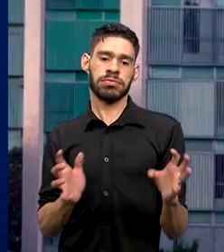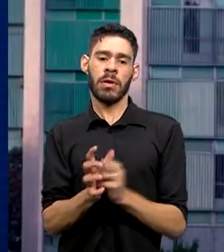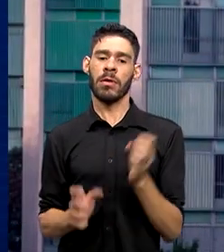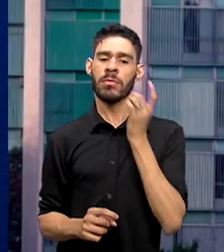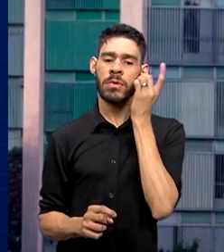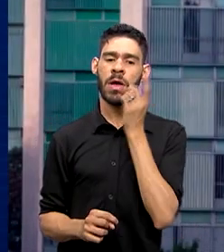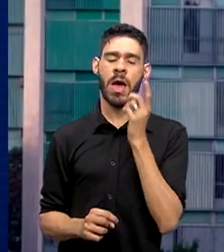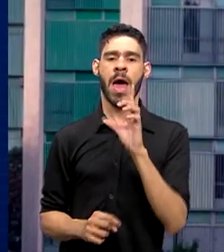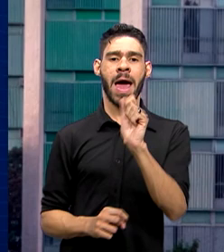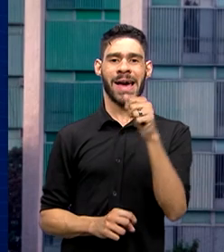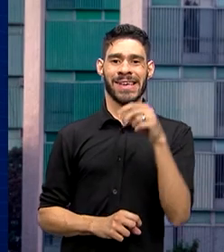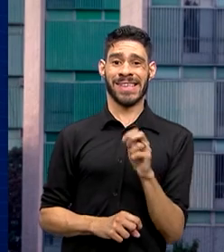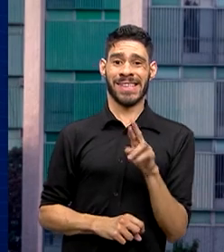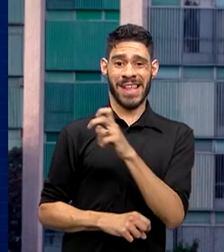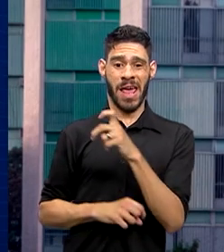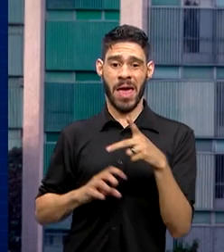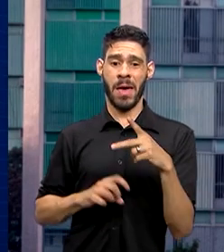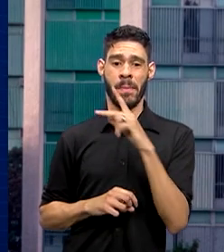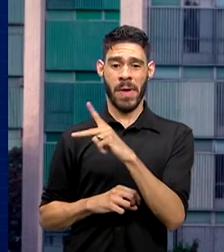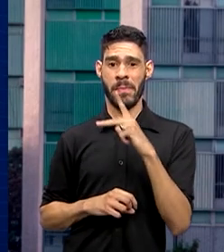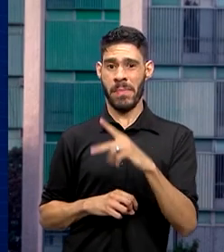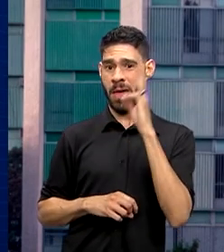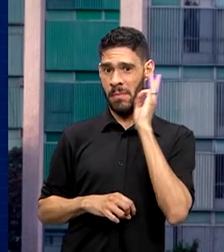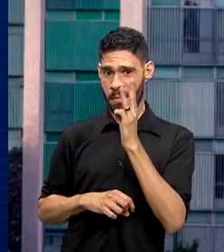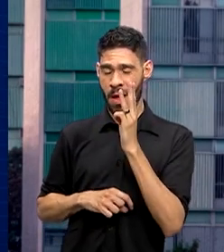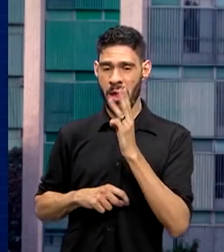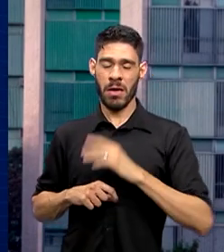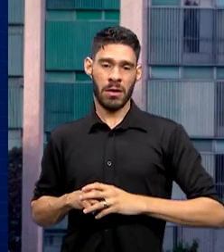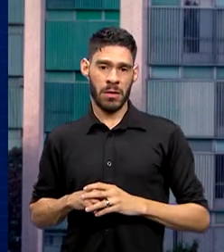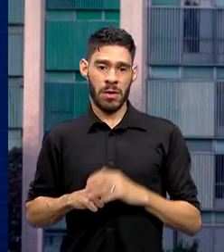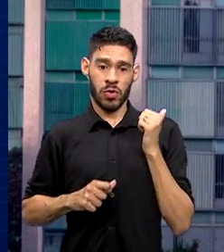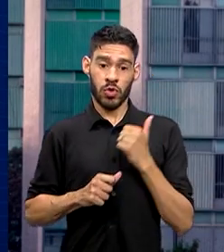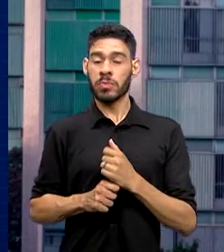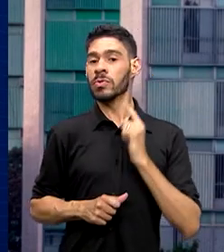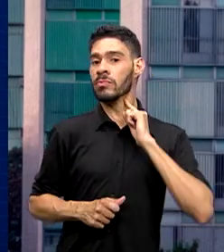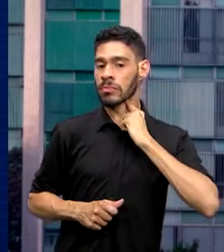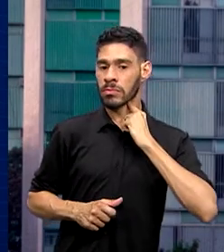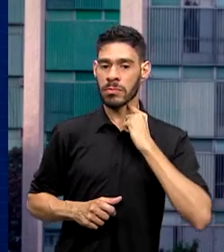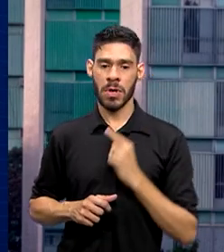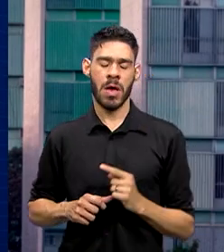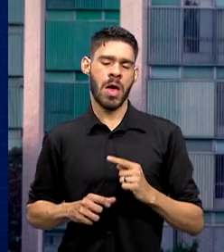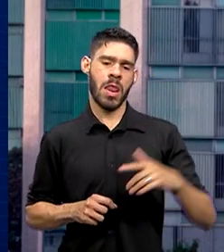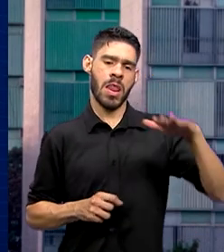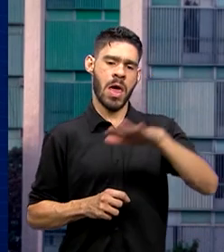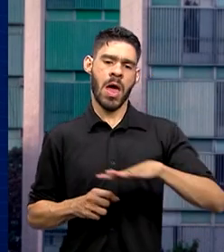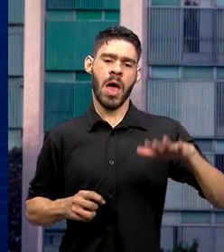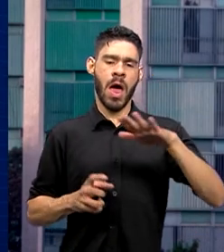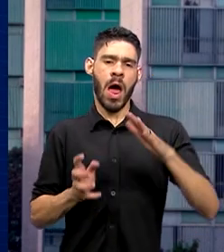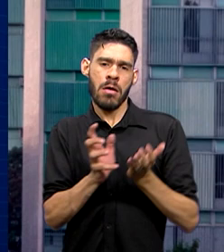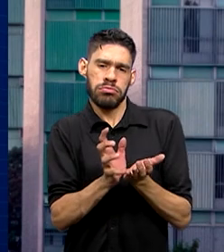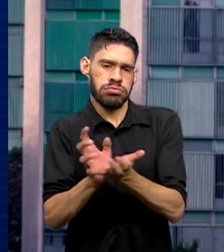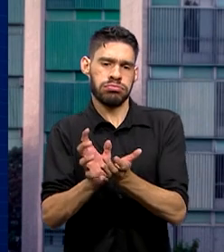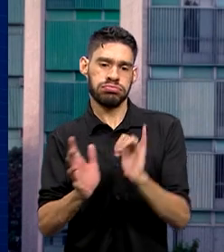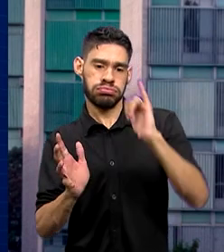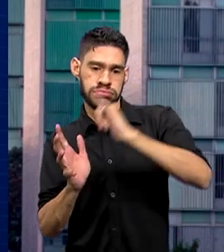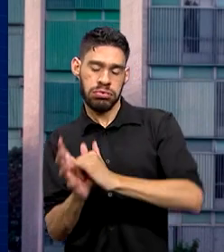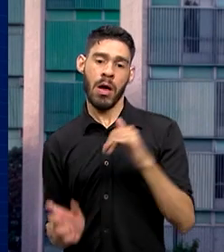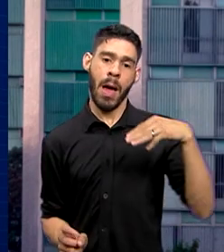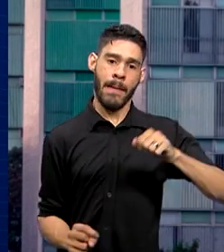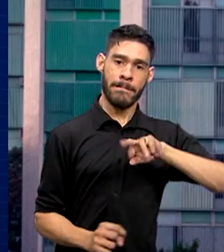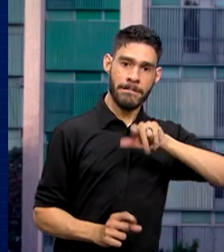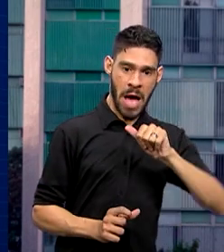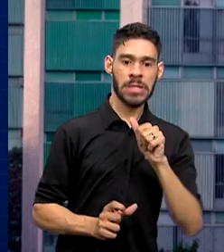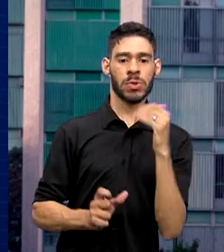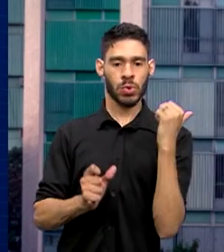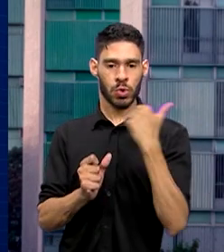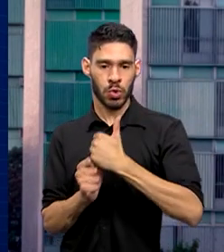André Fufuca, do PP do Maranhão, no lugar de Ana Moser. Na pasta de Portos e Aeroportos, Márcio França será